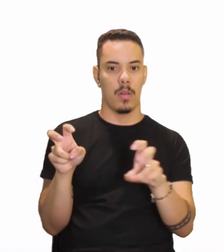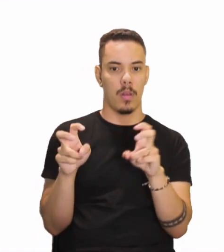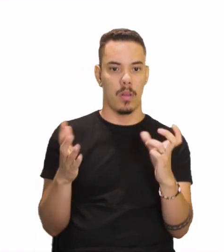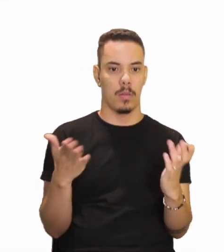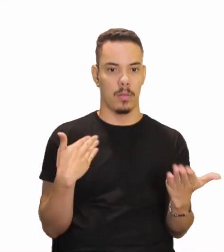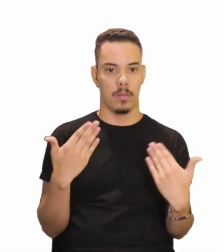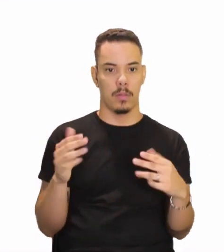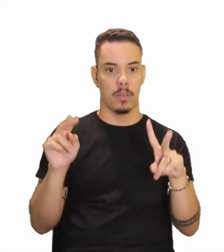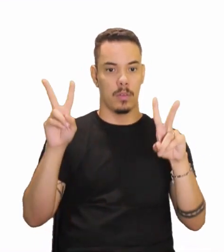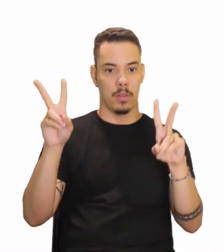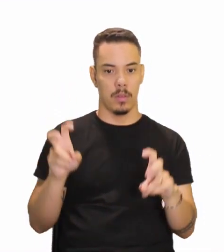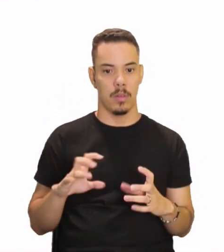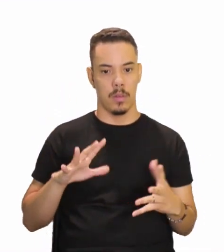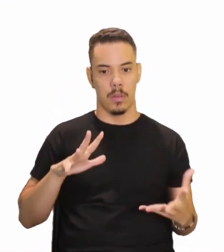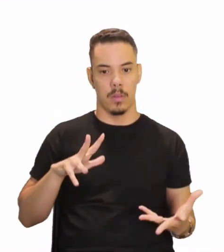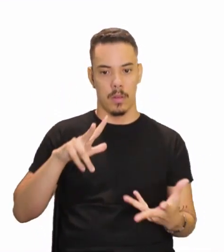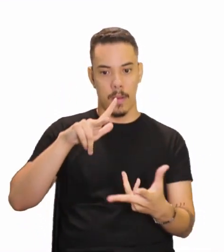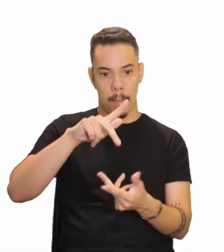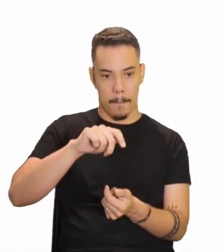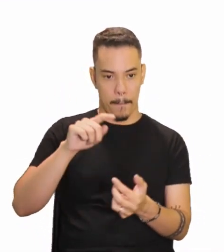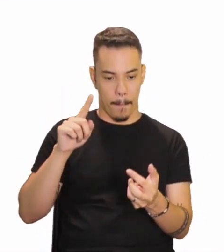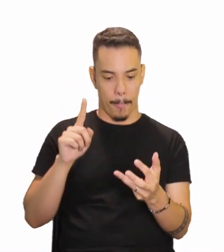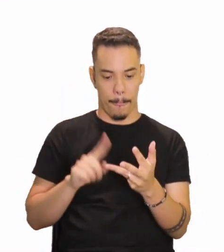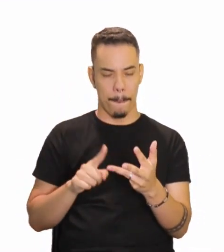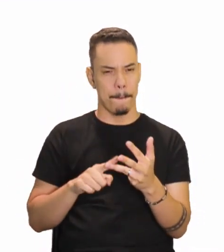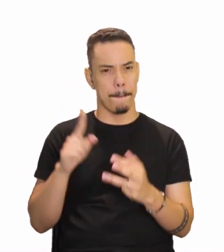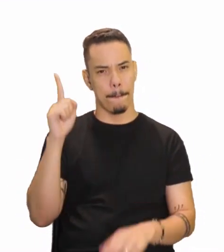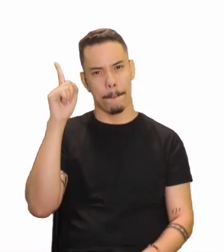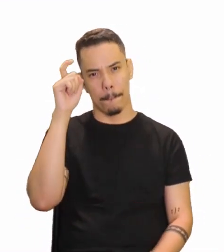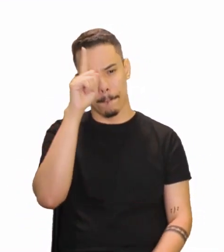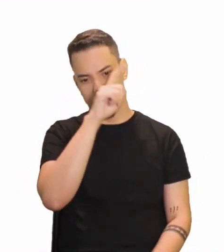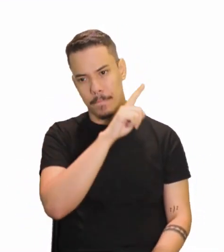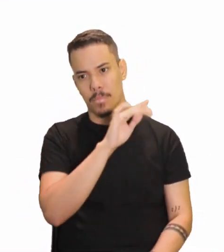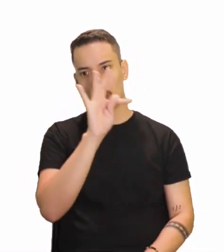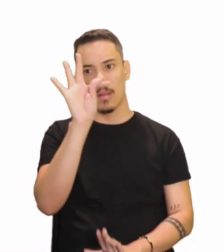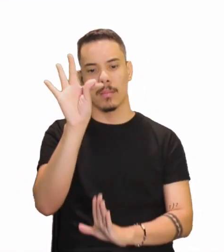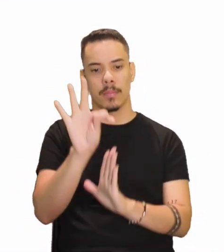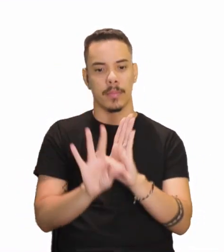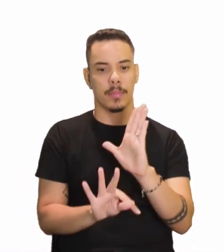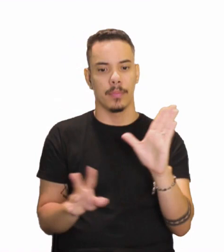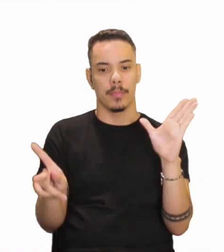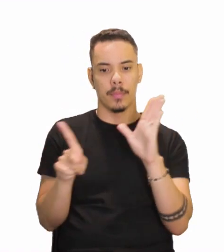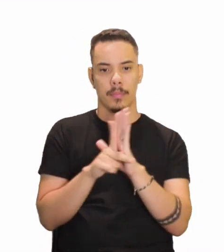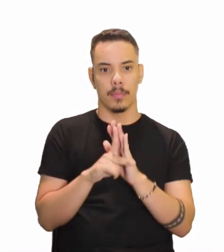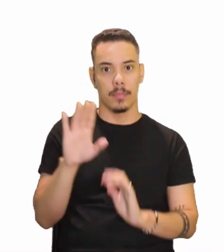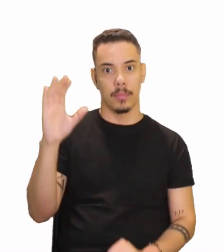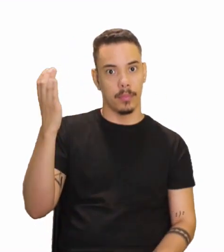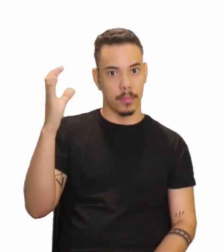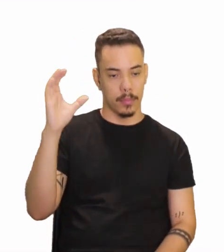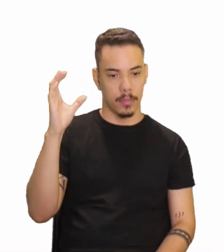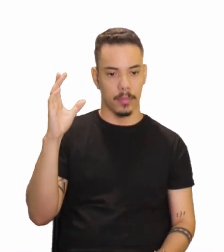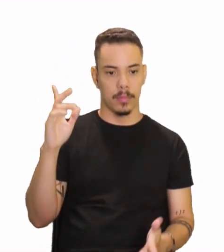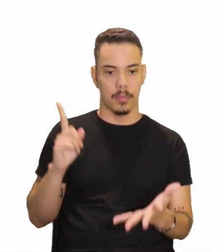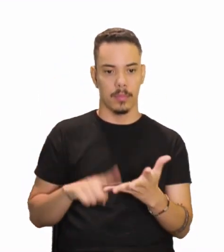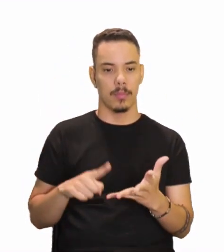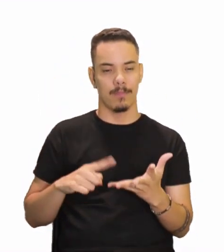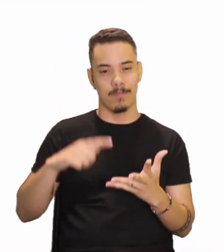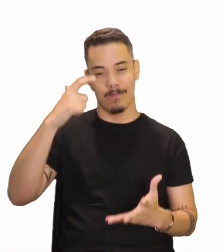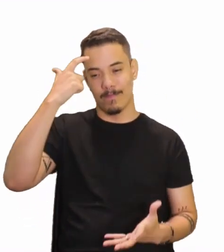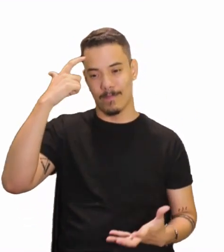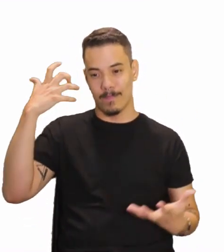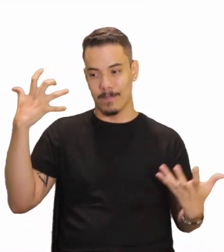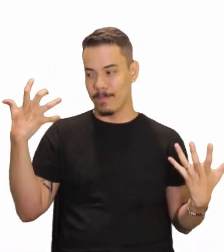o universo de dificuldade inerente aos textos produzidos por cientistas e